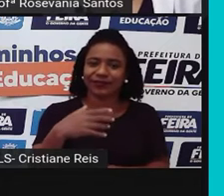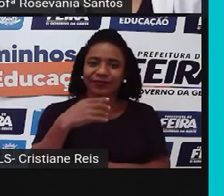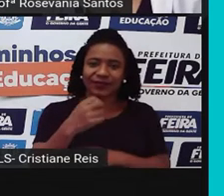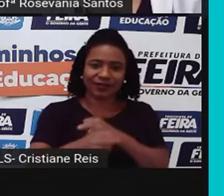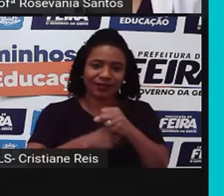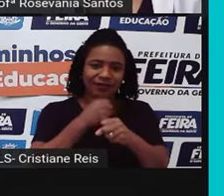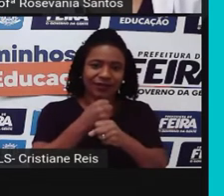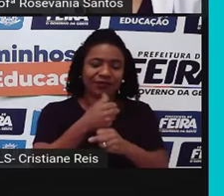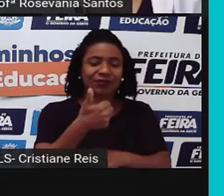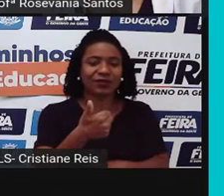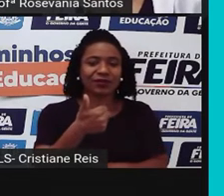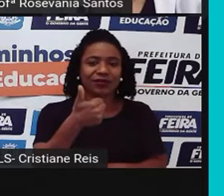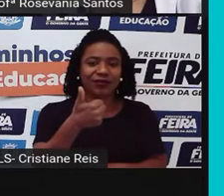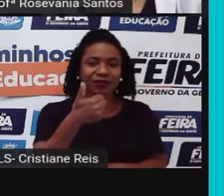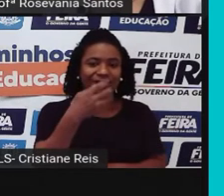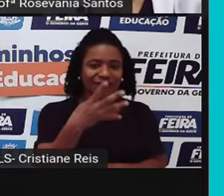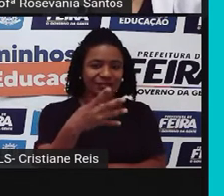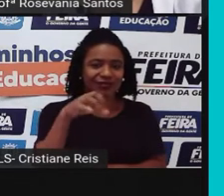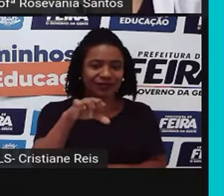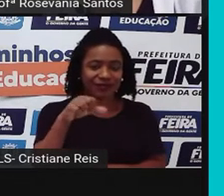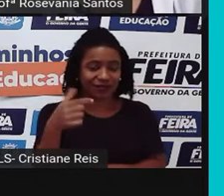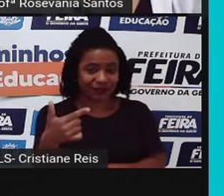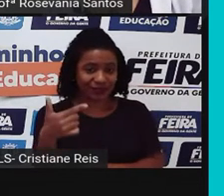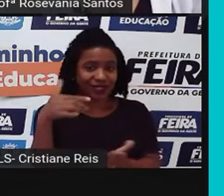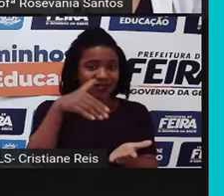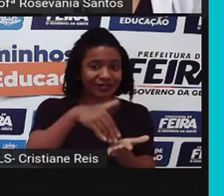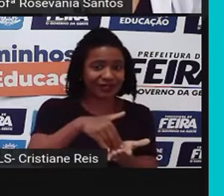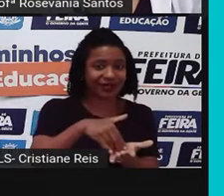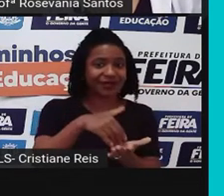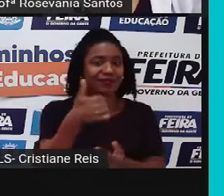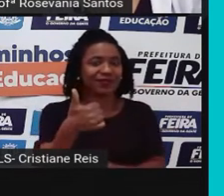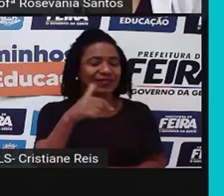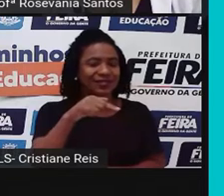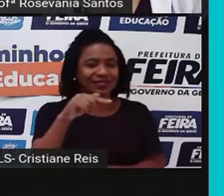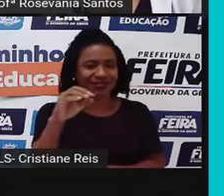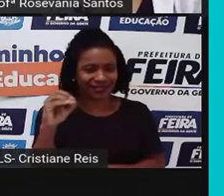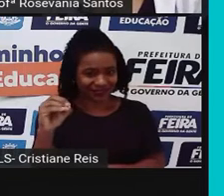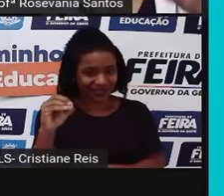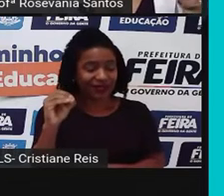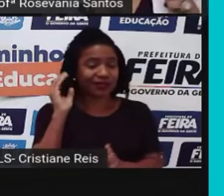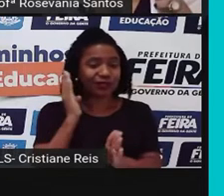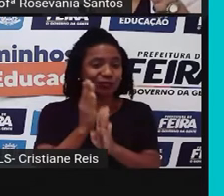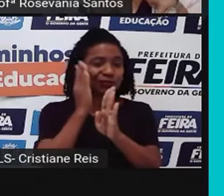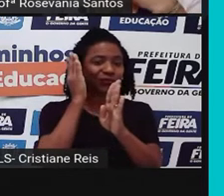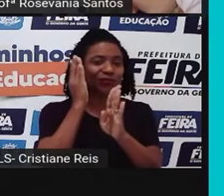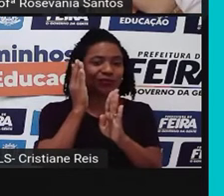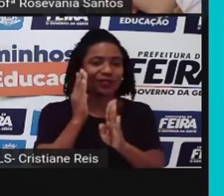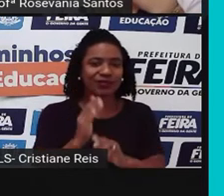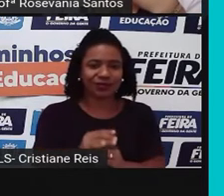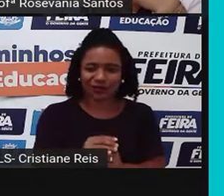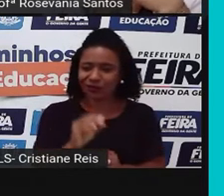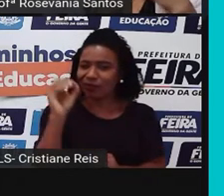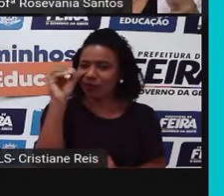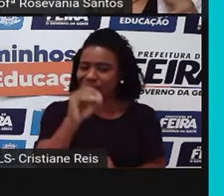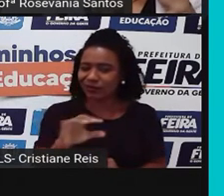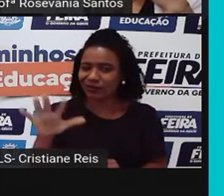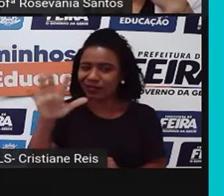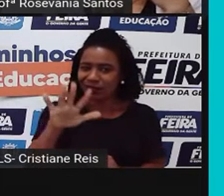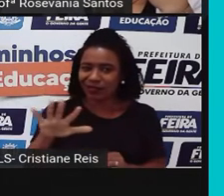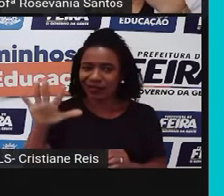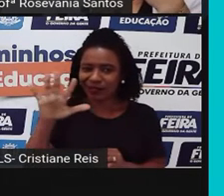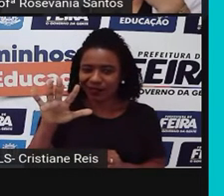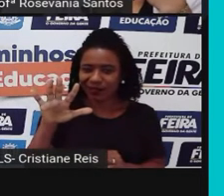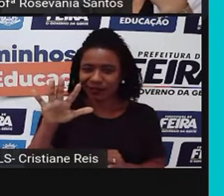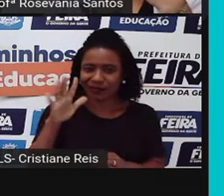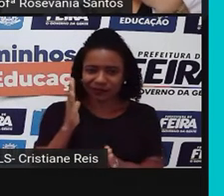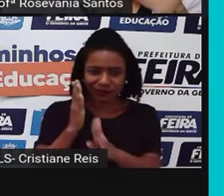de 1492 para 1770, é que descobriu-se a Oceania. Será que está completo isso? Será que está faltando